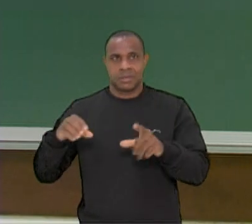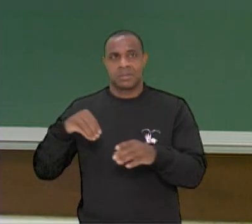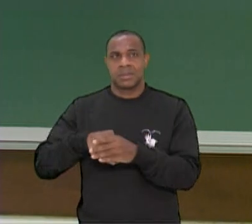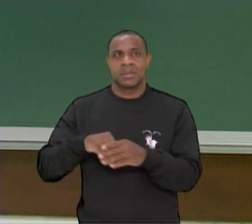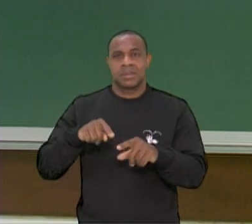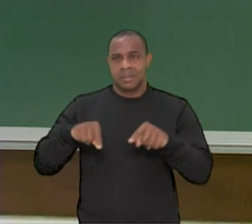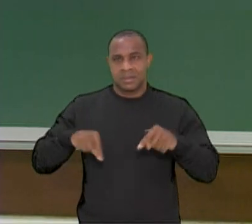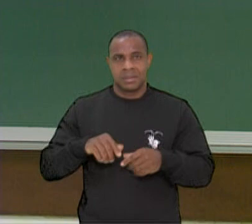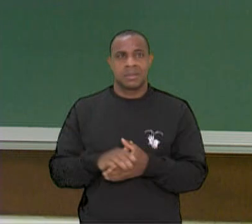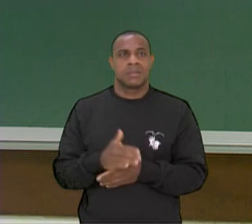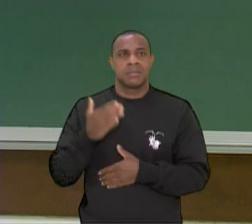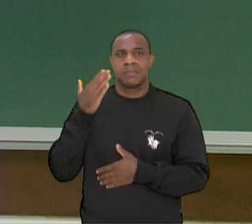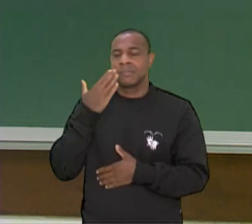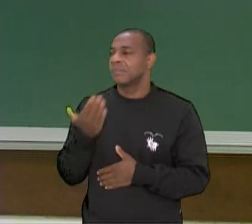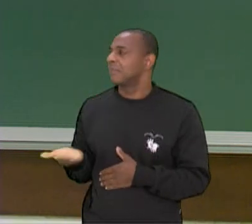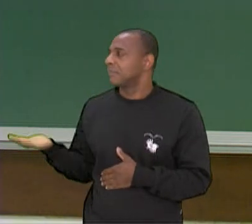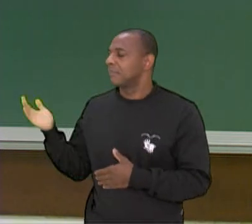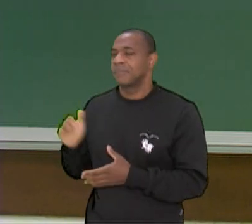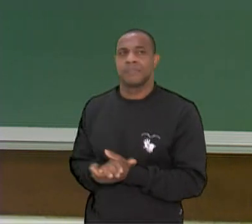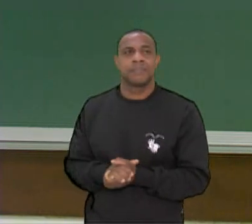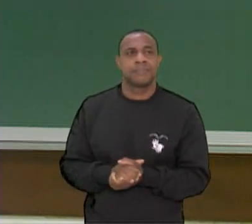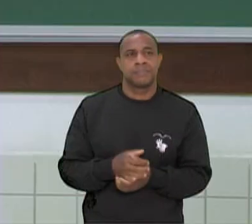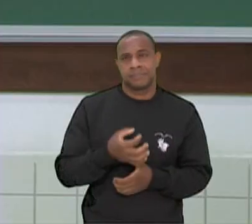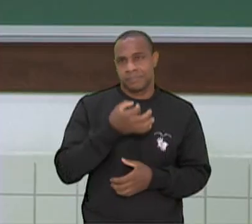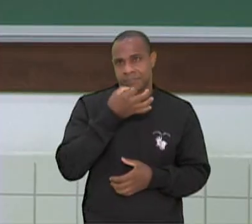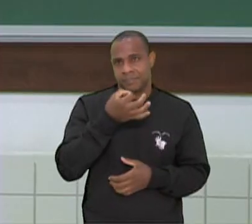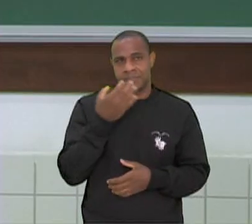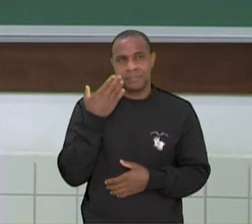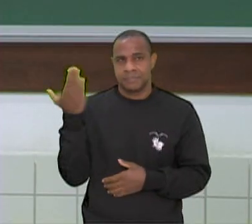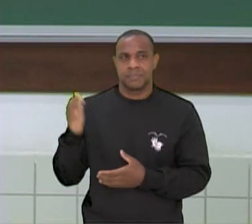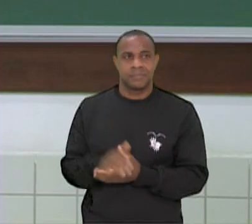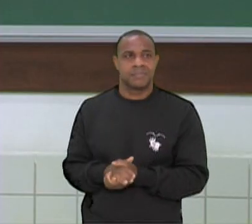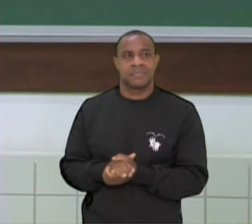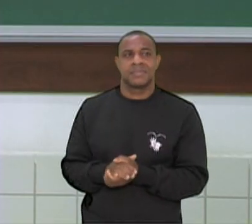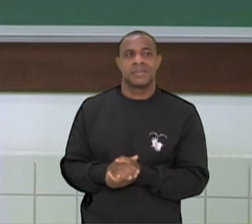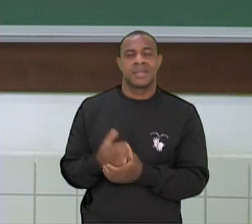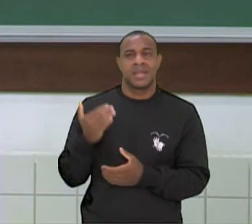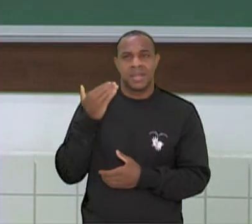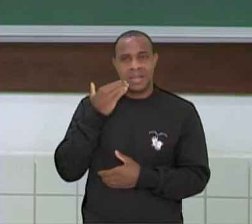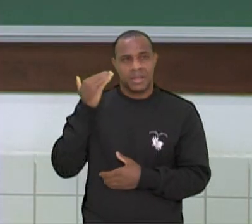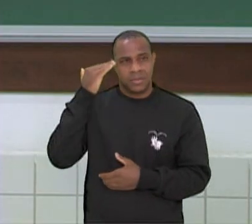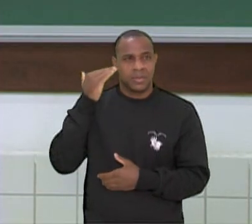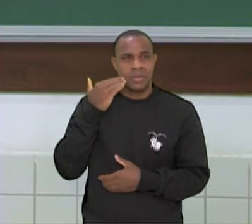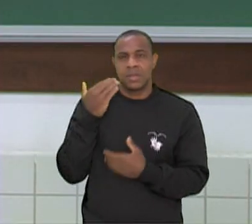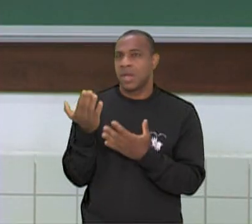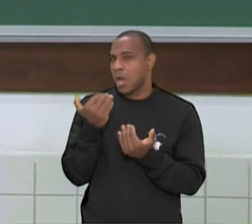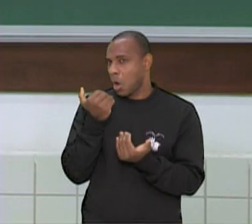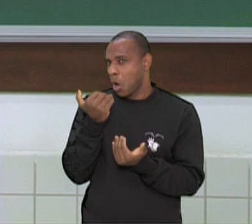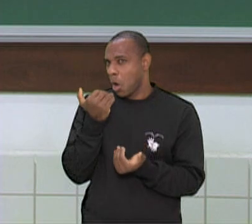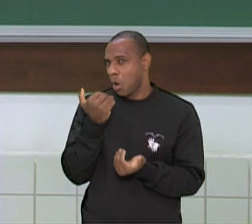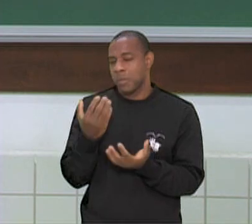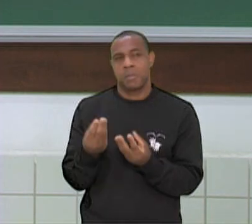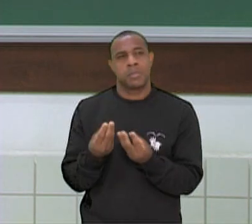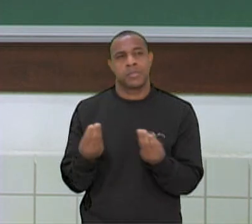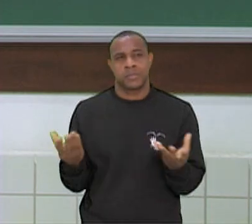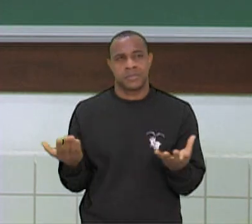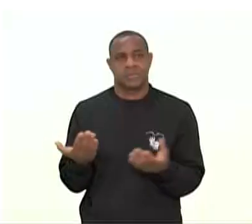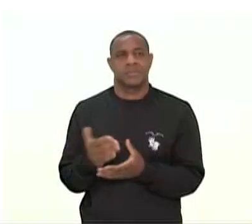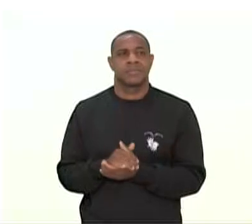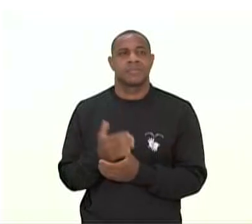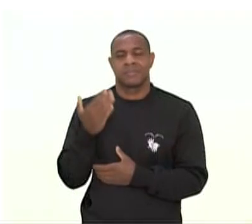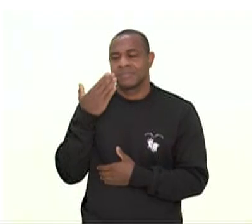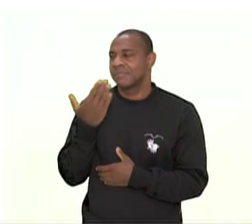da hora que eu trouxe para vocês aqui. Olha lá. Adolescentes comem bastante, adolescentes comem muito, ou